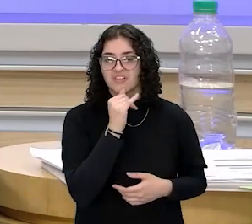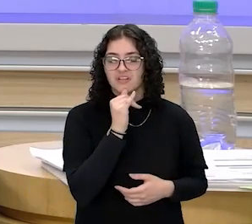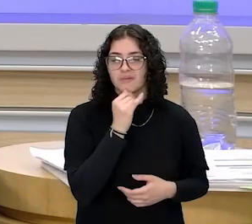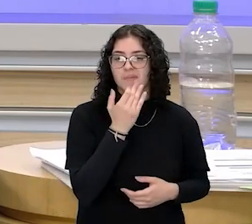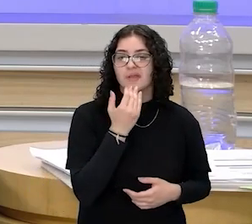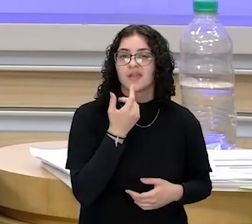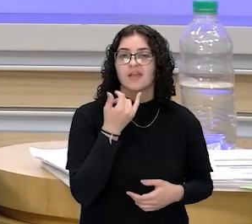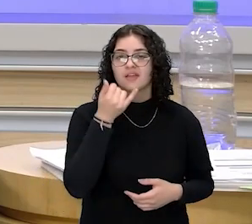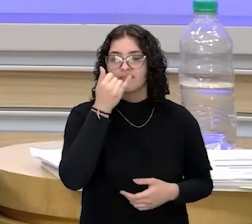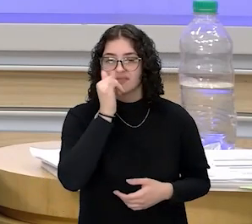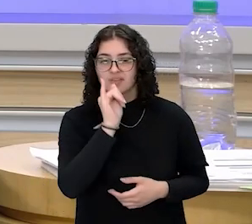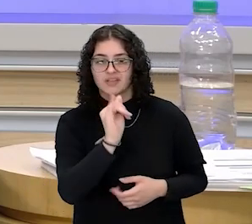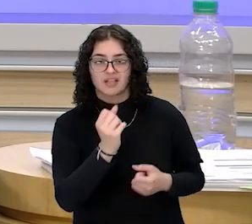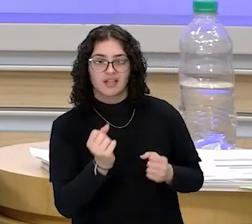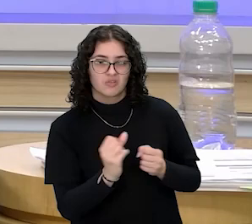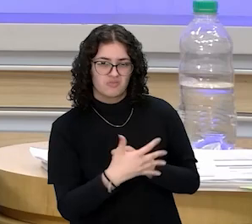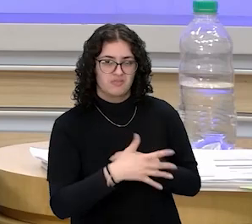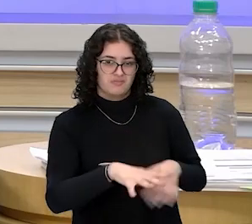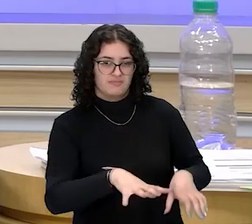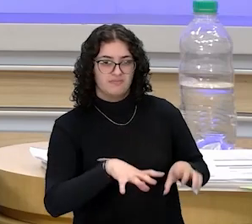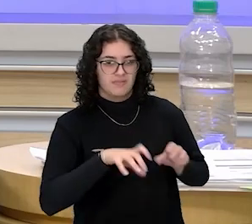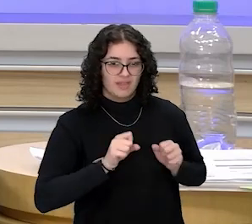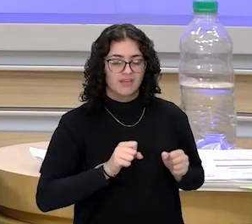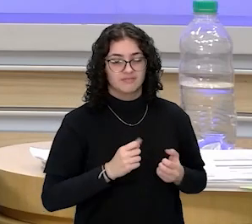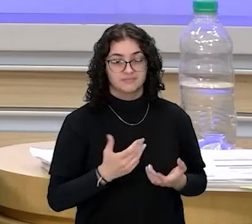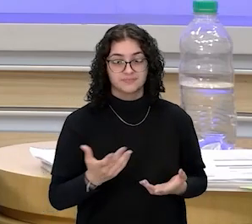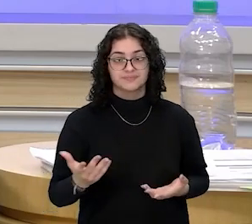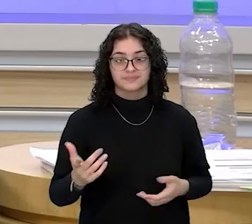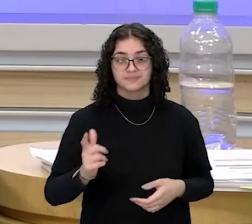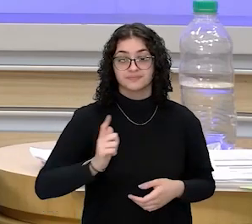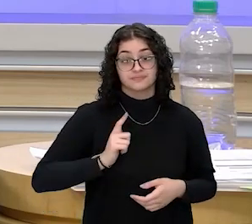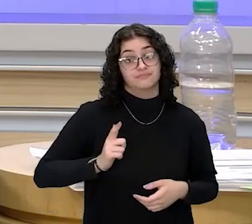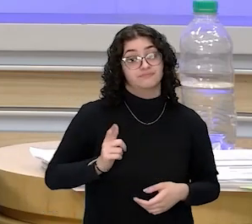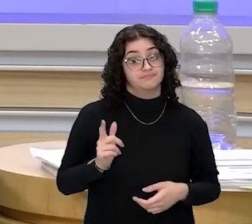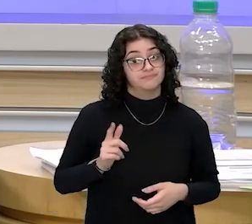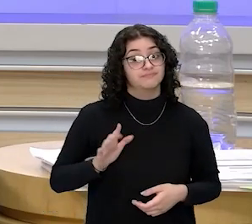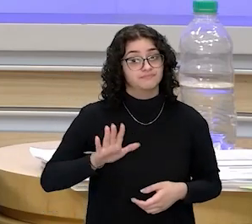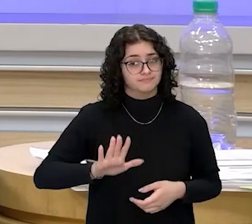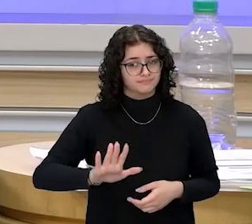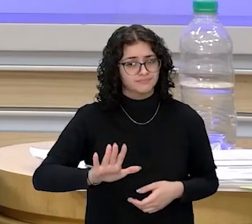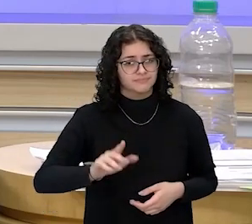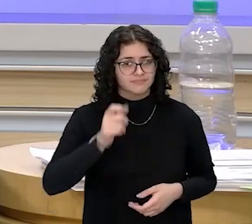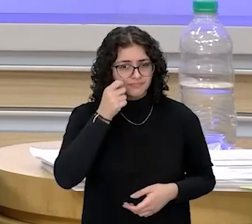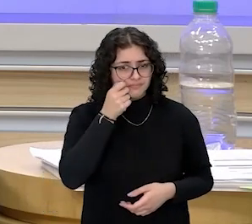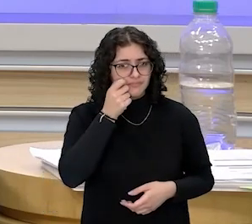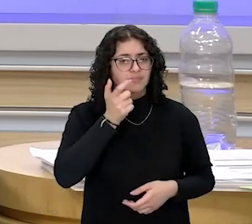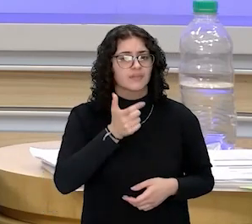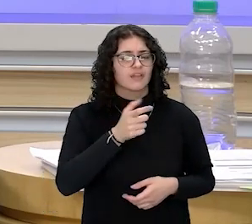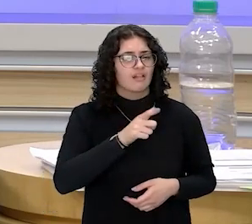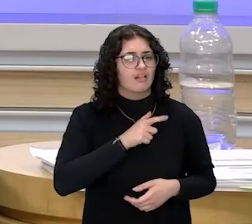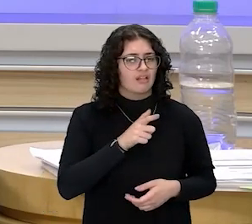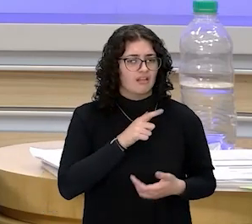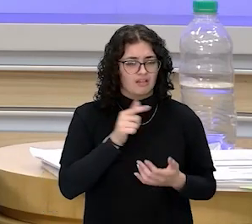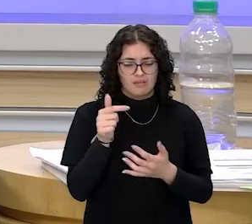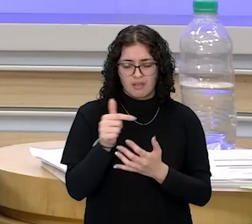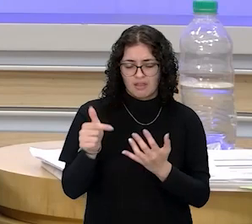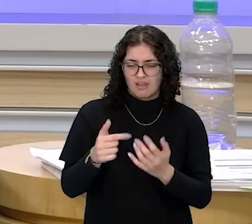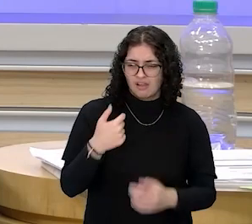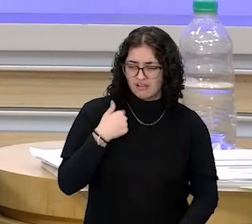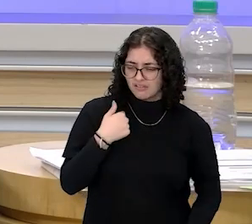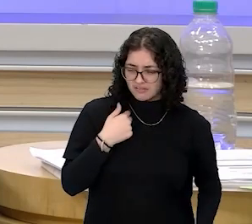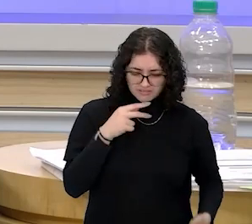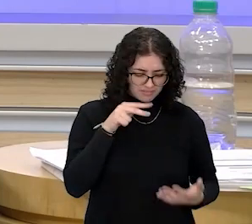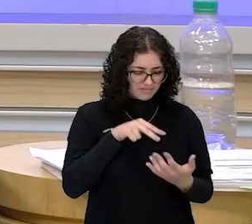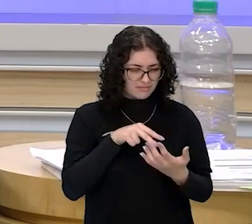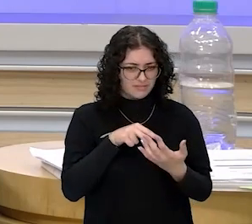comer para evitar o Covid. Então, galerinha, aqui, tinha cada coisa que eu olhava lá e